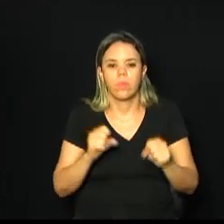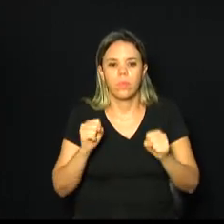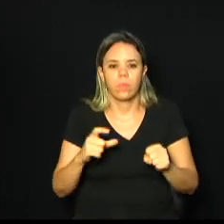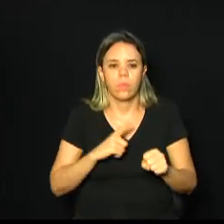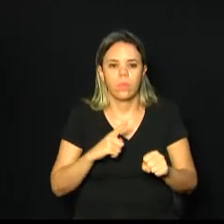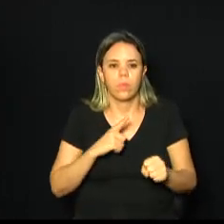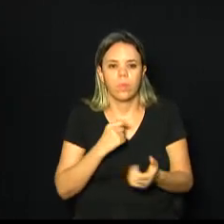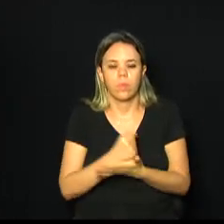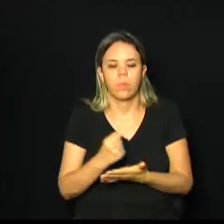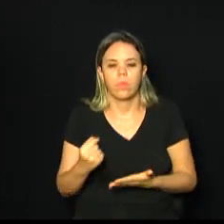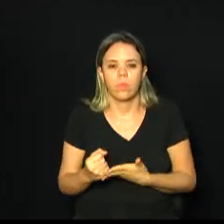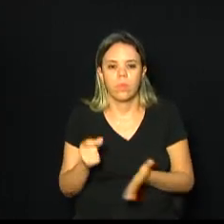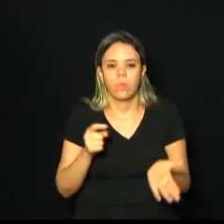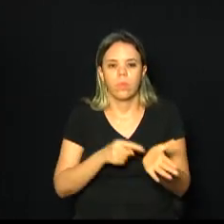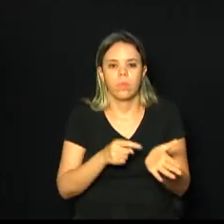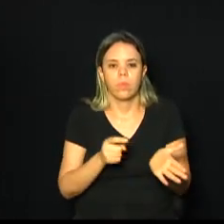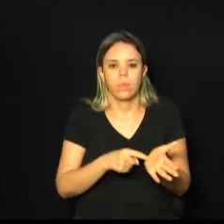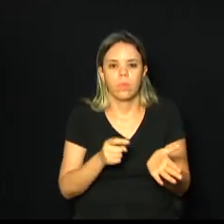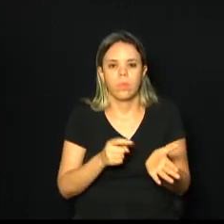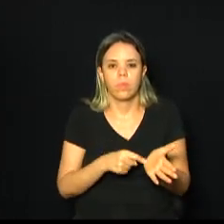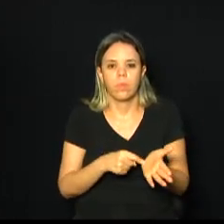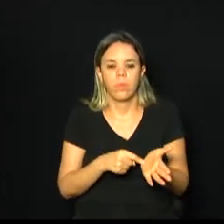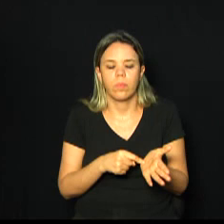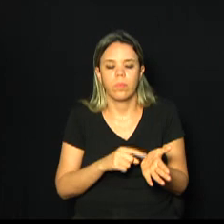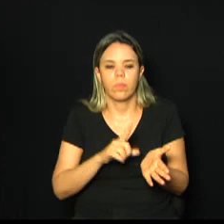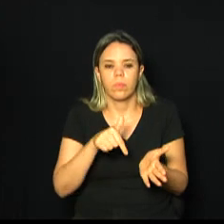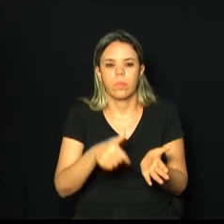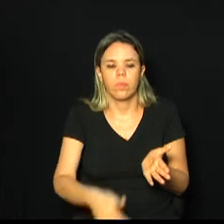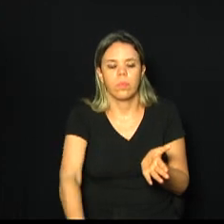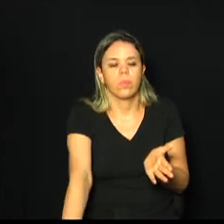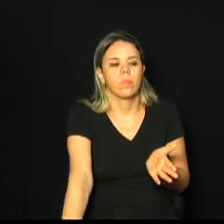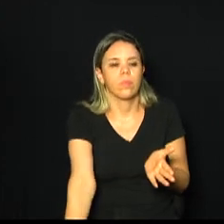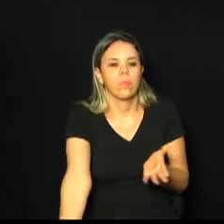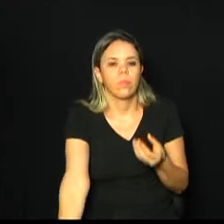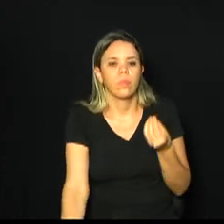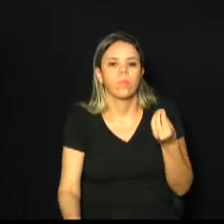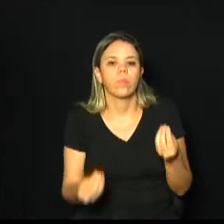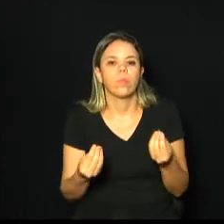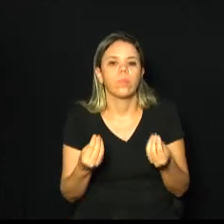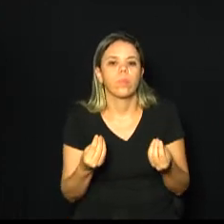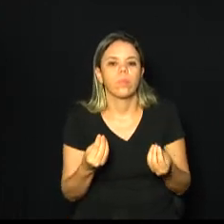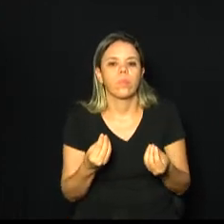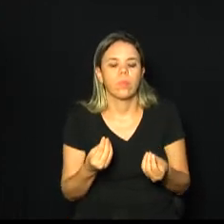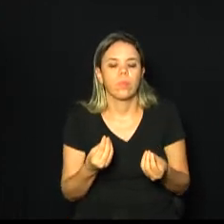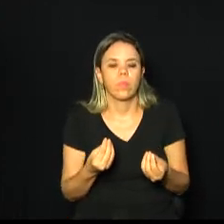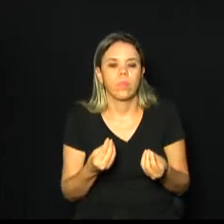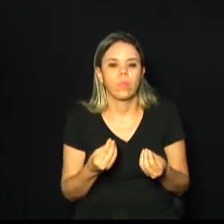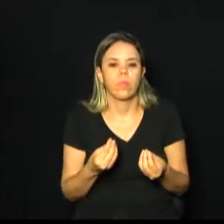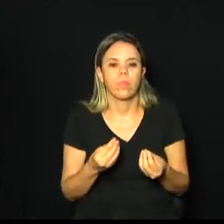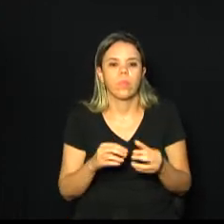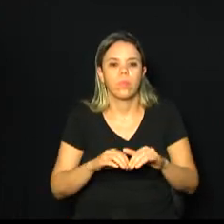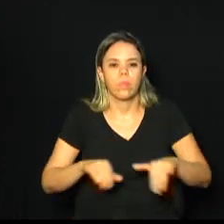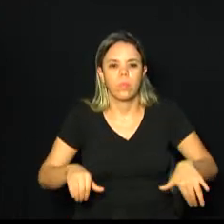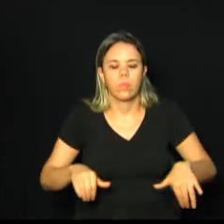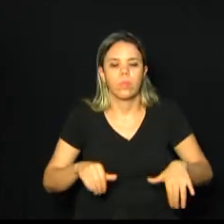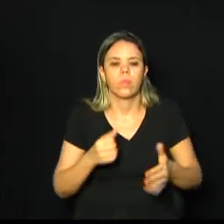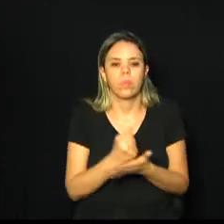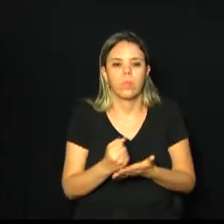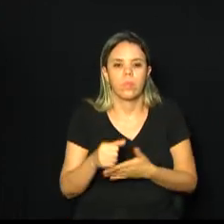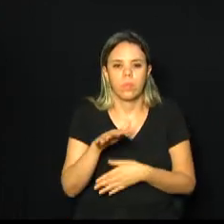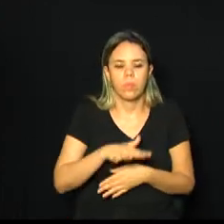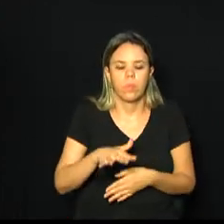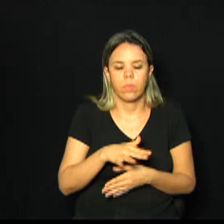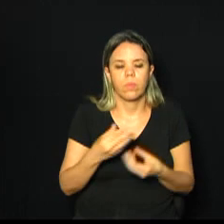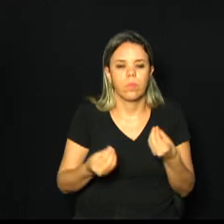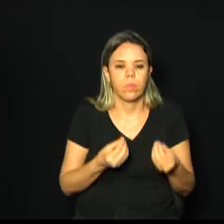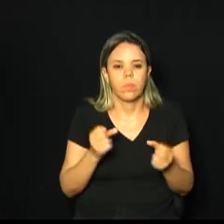esses contratos em mãos. Depois disso, como que eu vou me desfazer desses contratos?